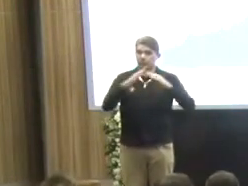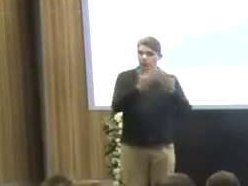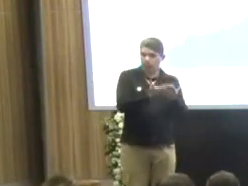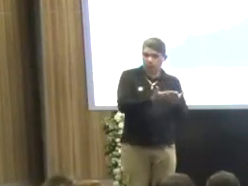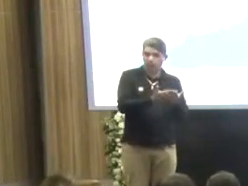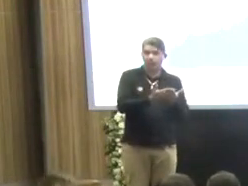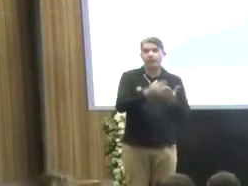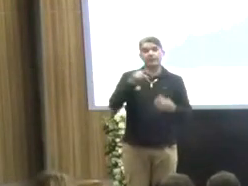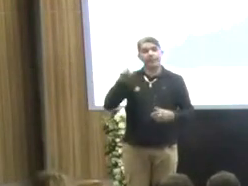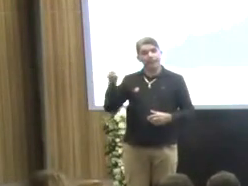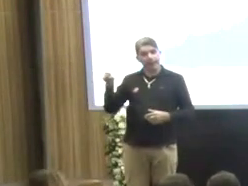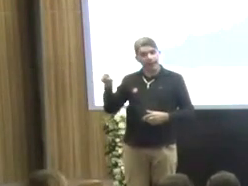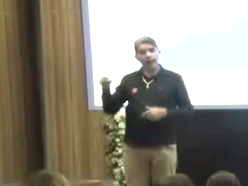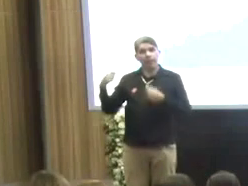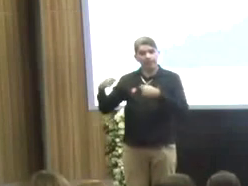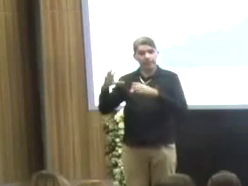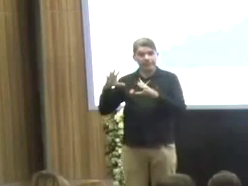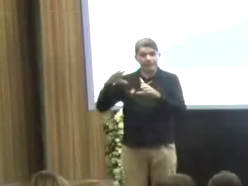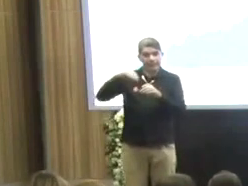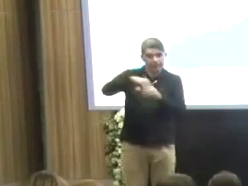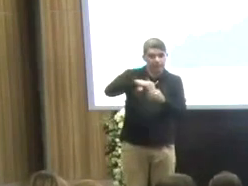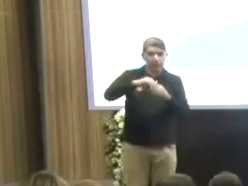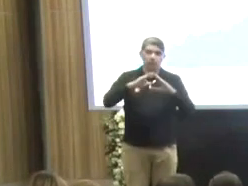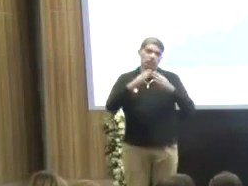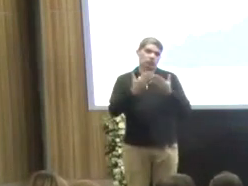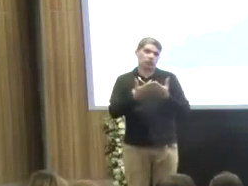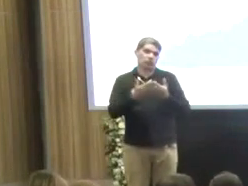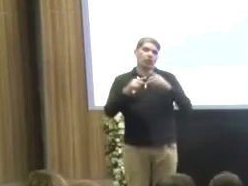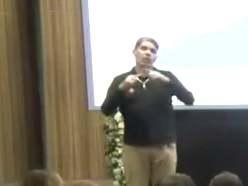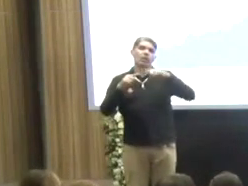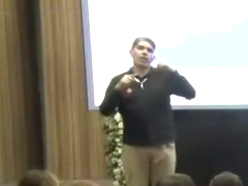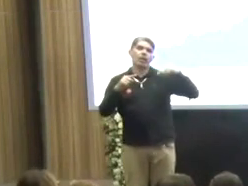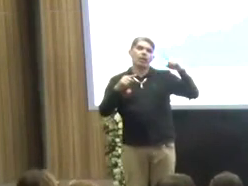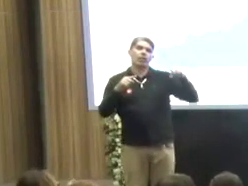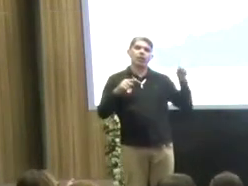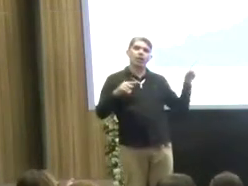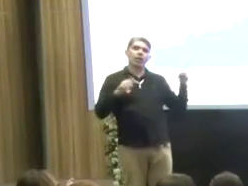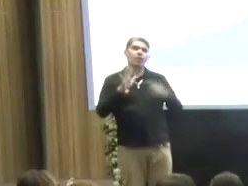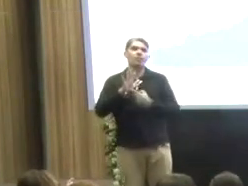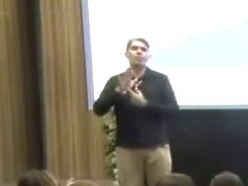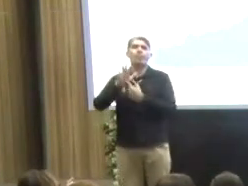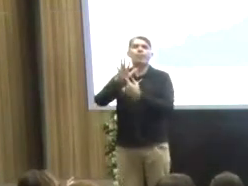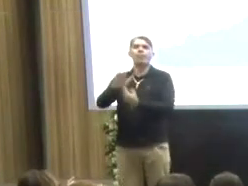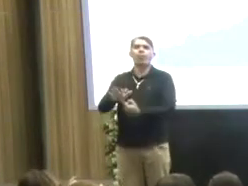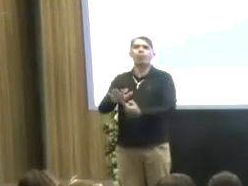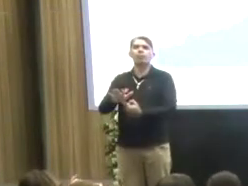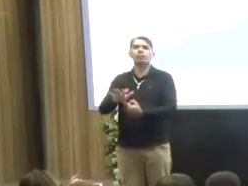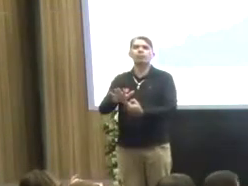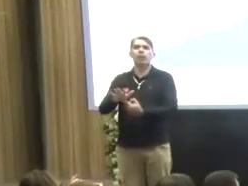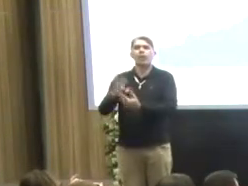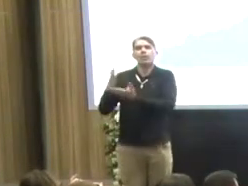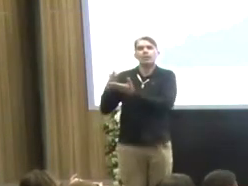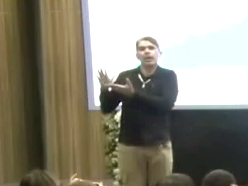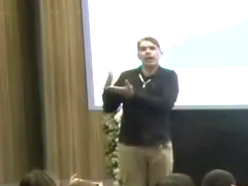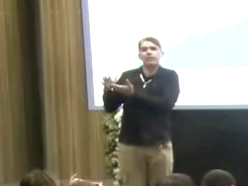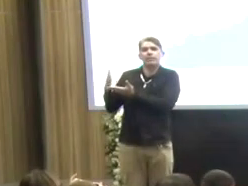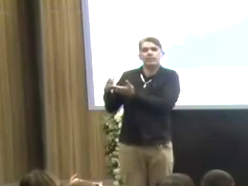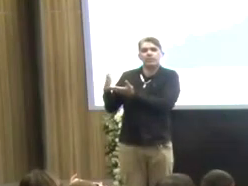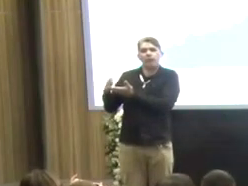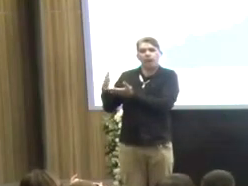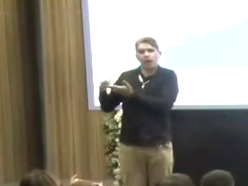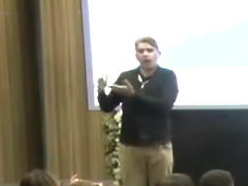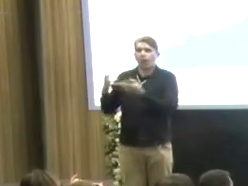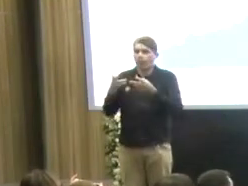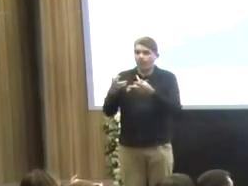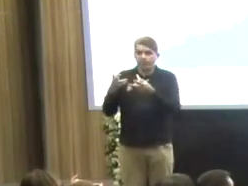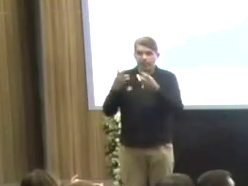na escola, né? E esse gráfico fala de uma negação que nós vivenciamos, e aí são,